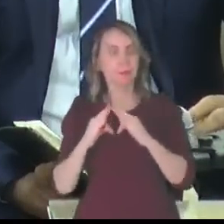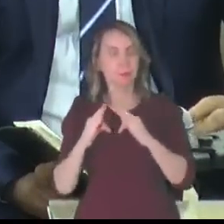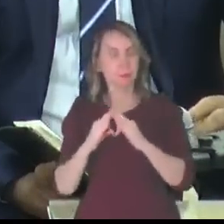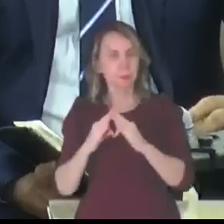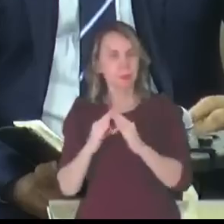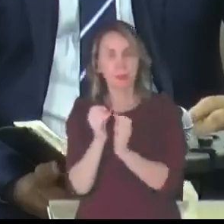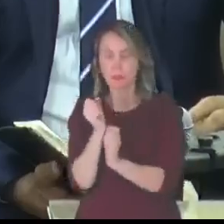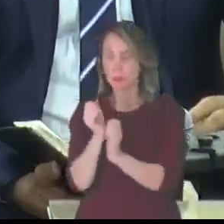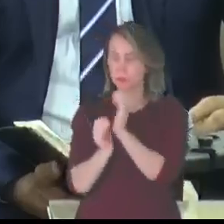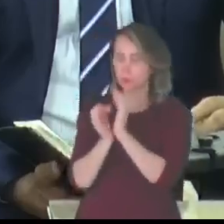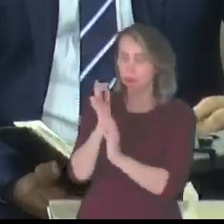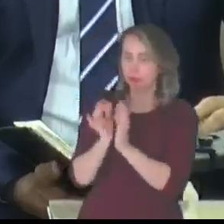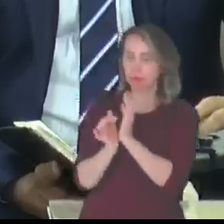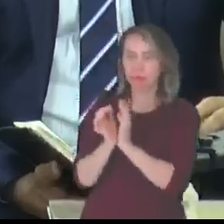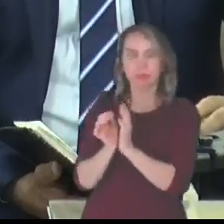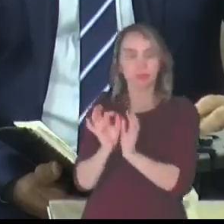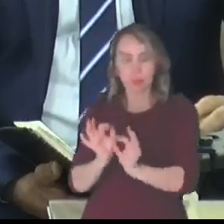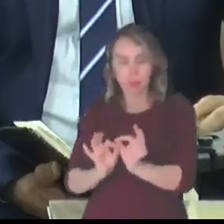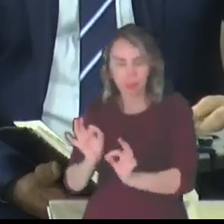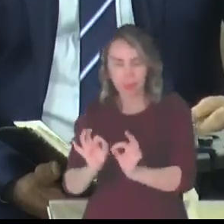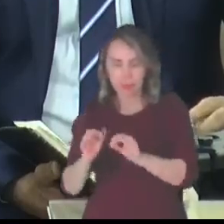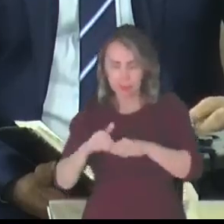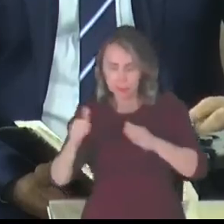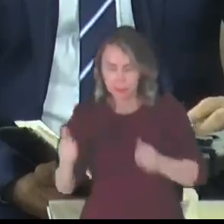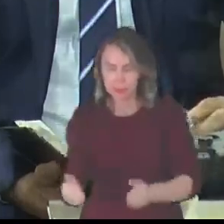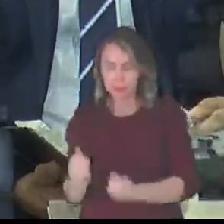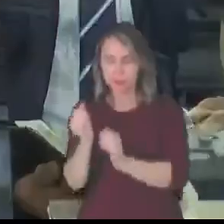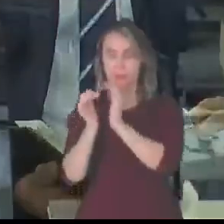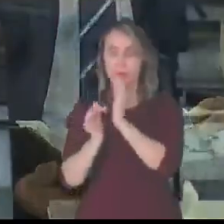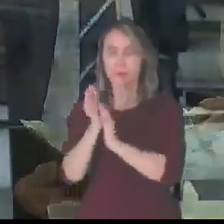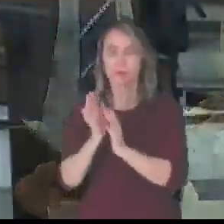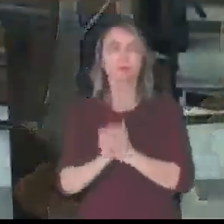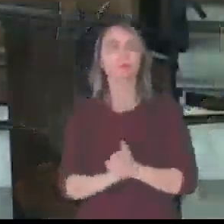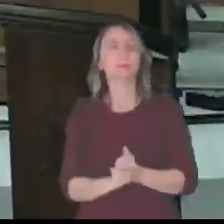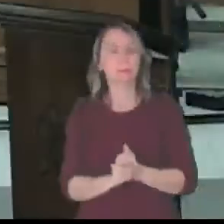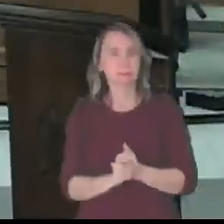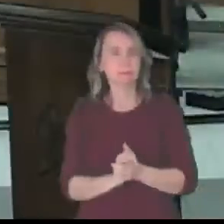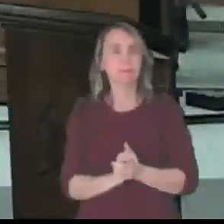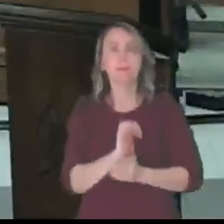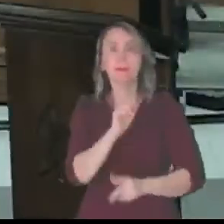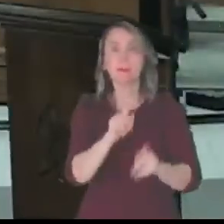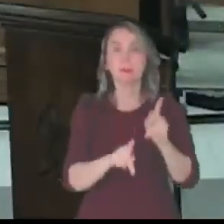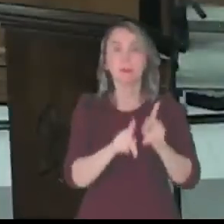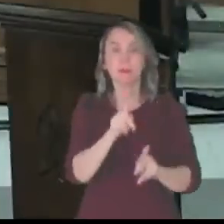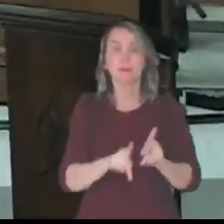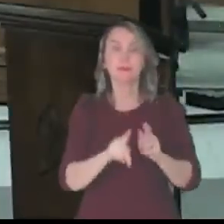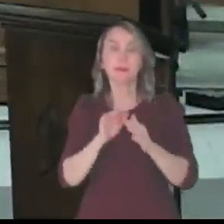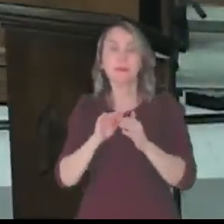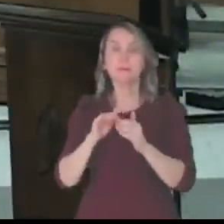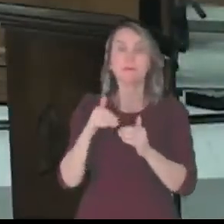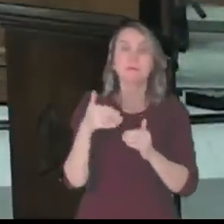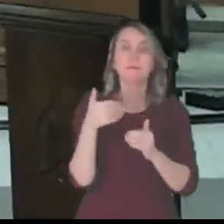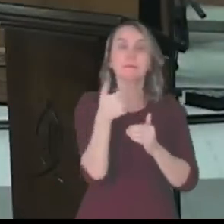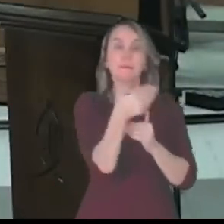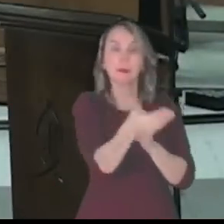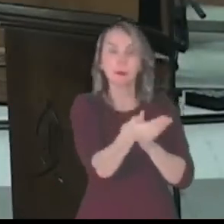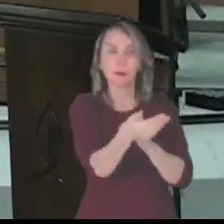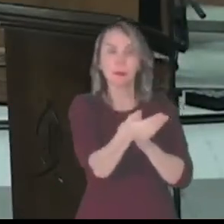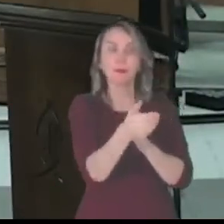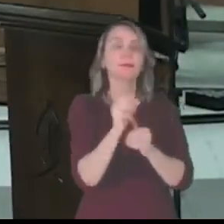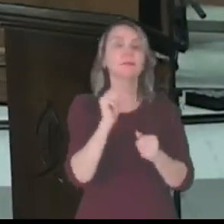o quê olha ele leu todos os Versículo 10 um dois três e toda multidão do povo estava